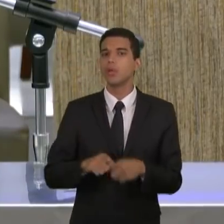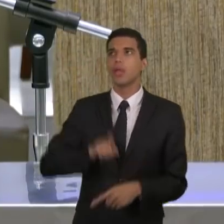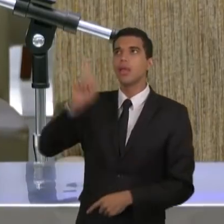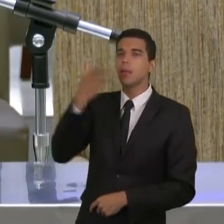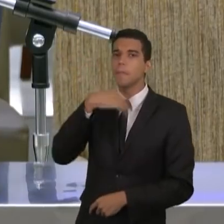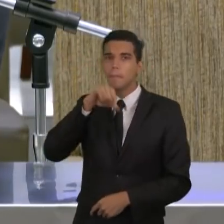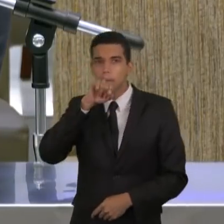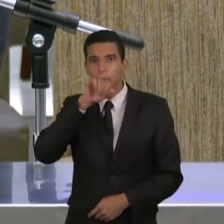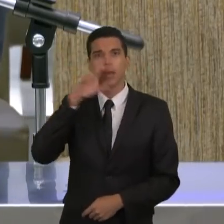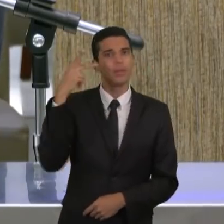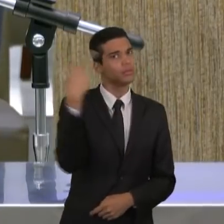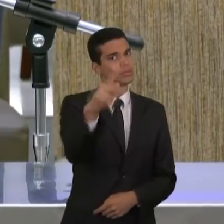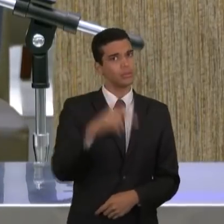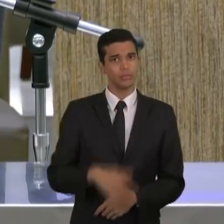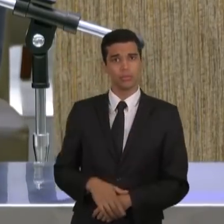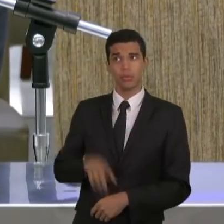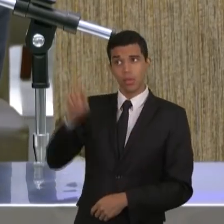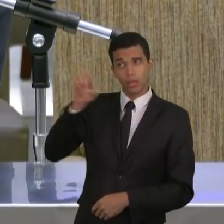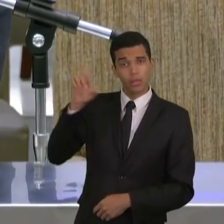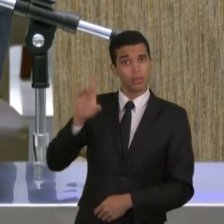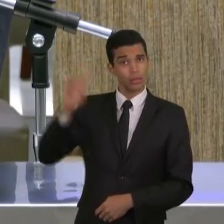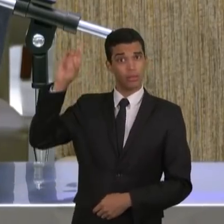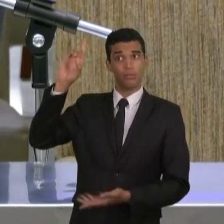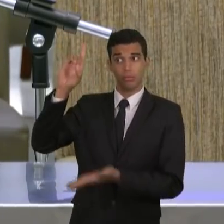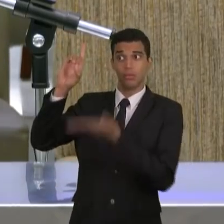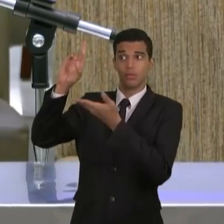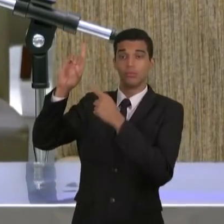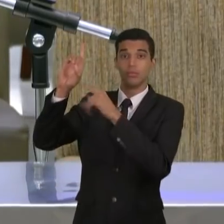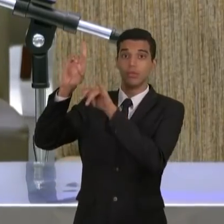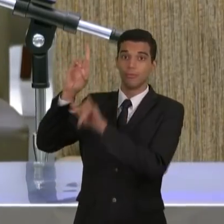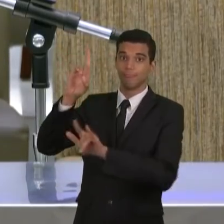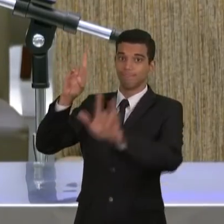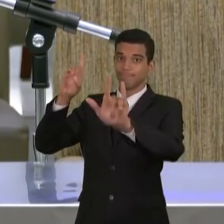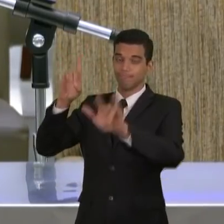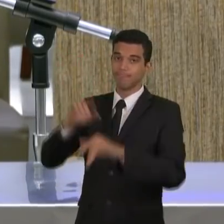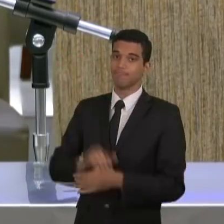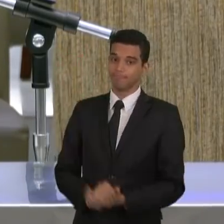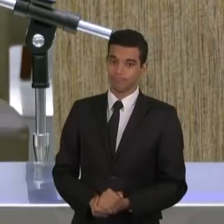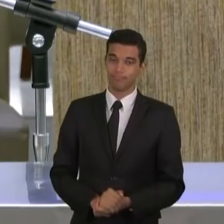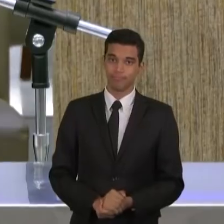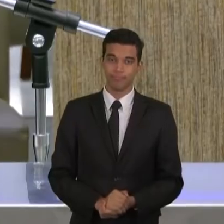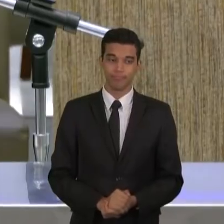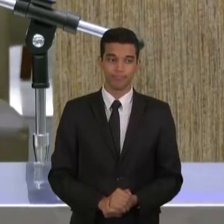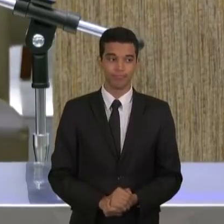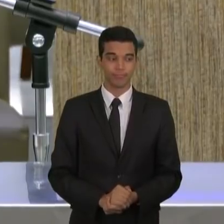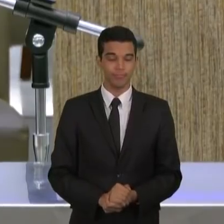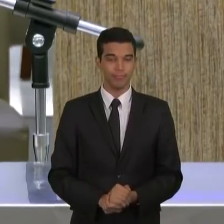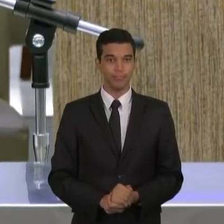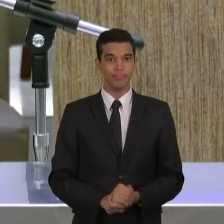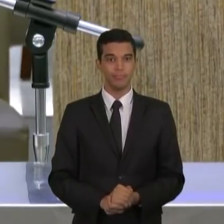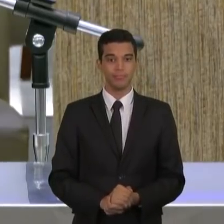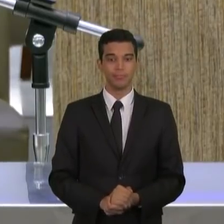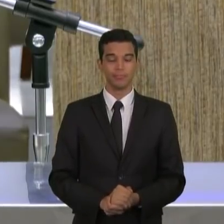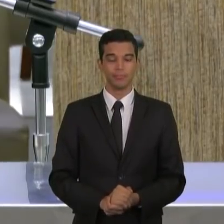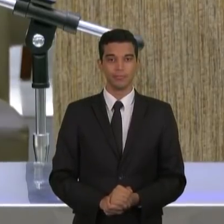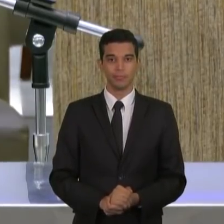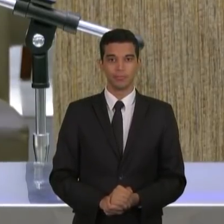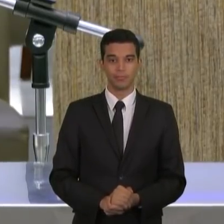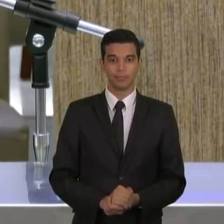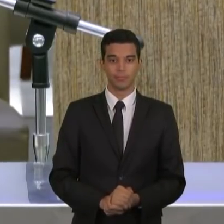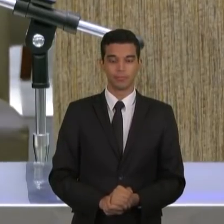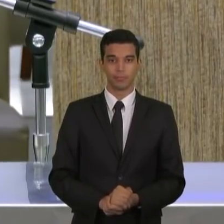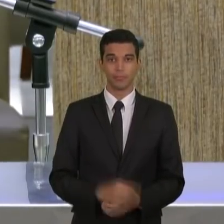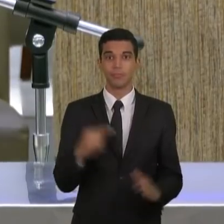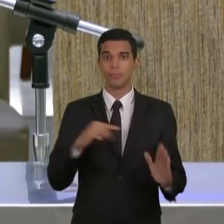pai e ele é seu Deus e ele me ama é interessante porque os discípulos